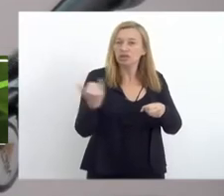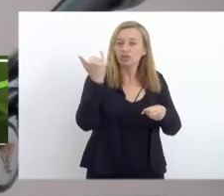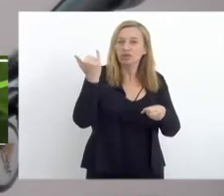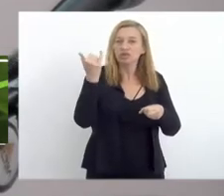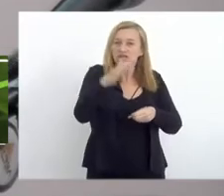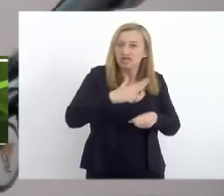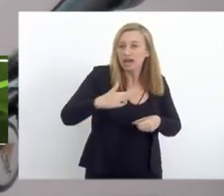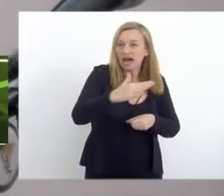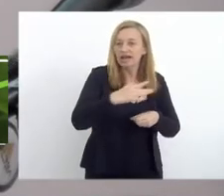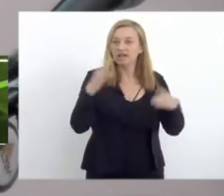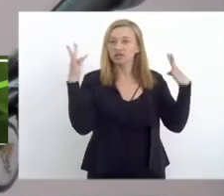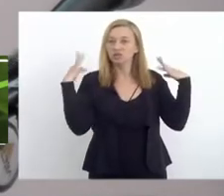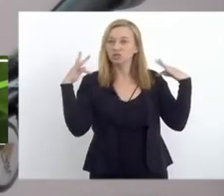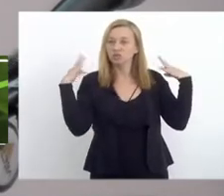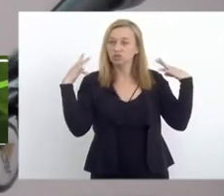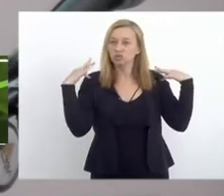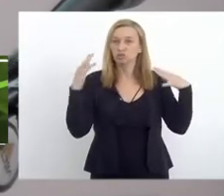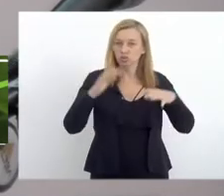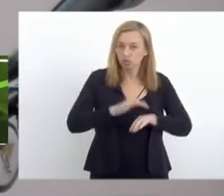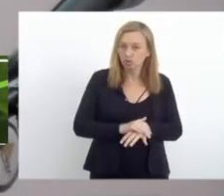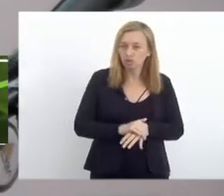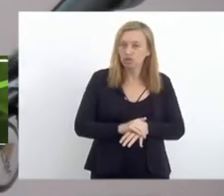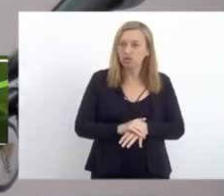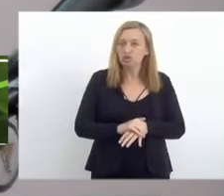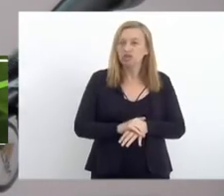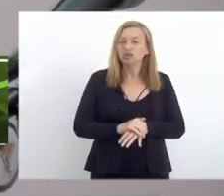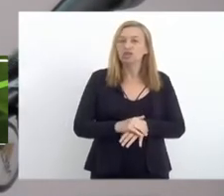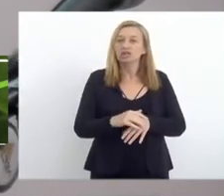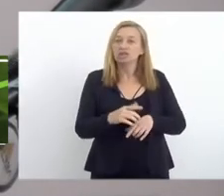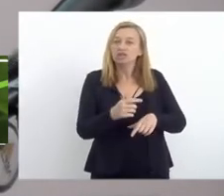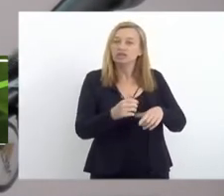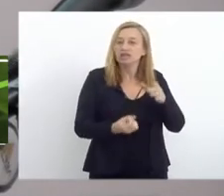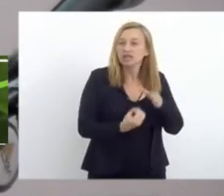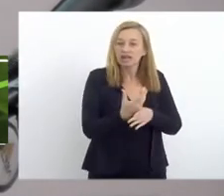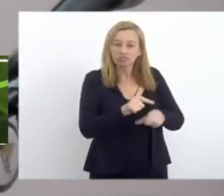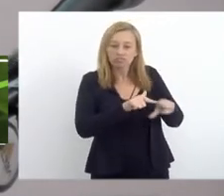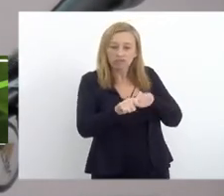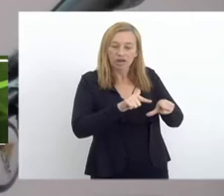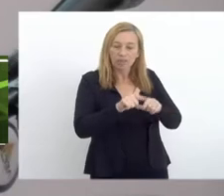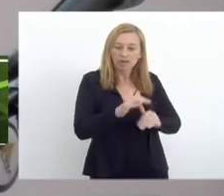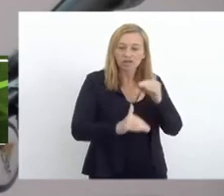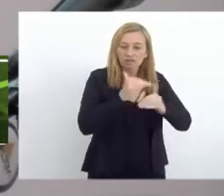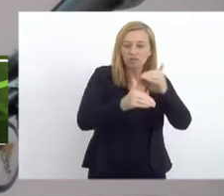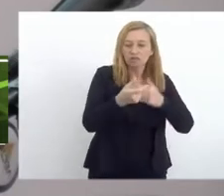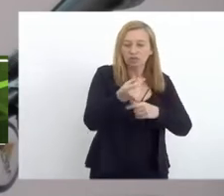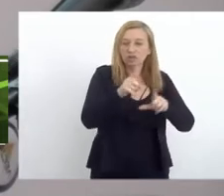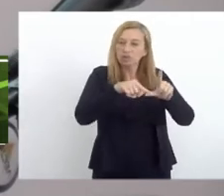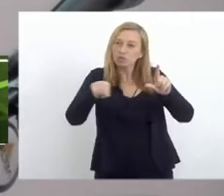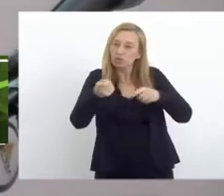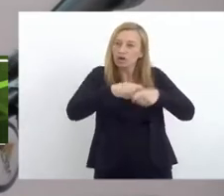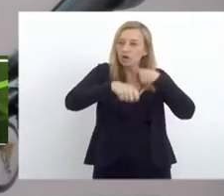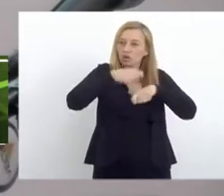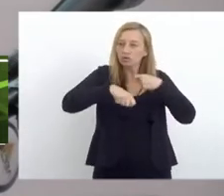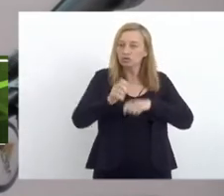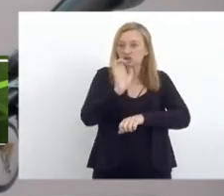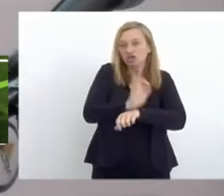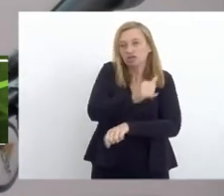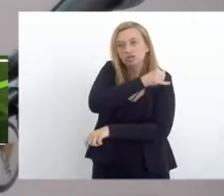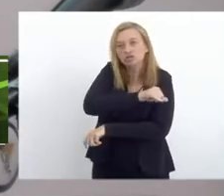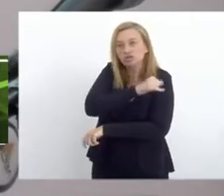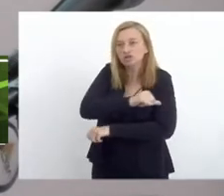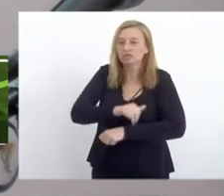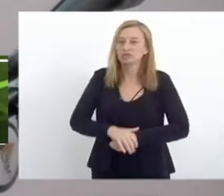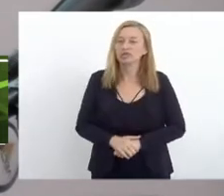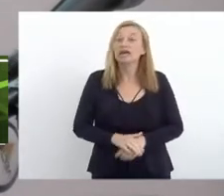setor como indutor de geração de emprego e renda e desenvolvimento econômico do nosso estado do Rio de